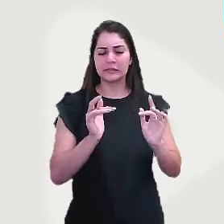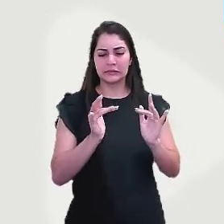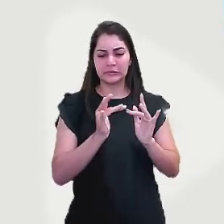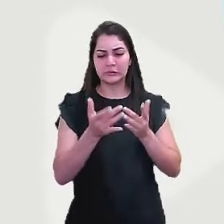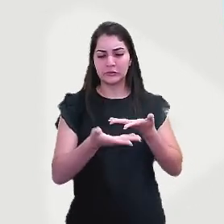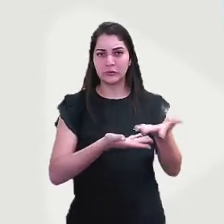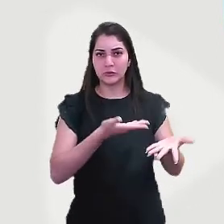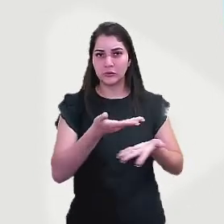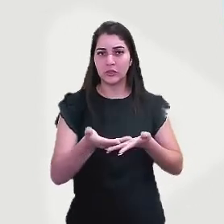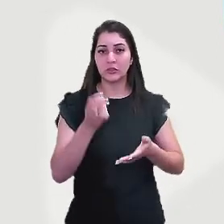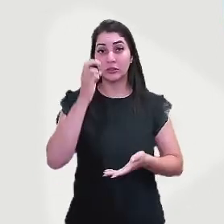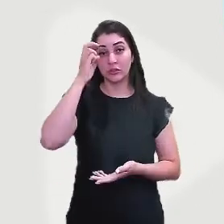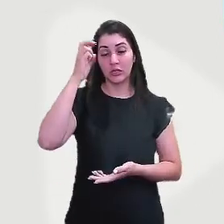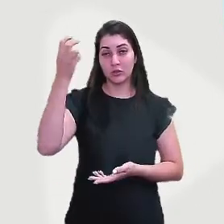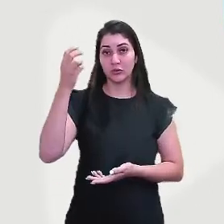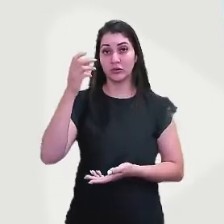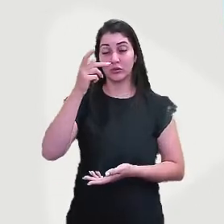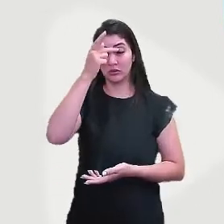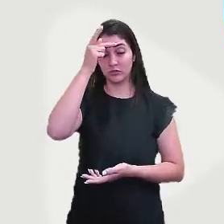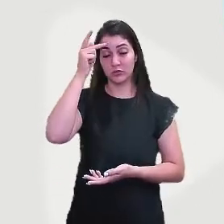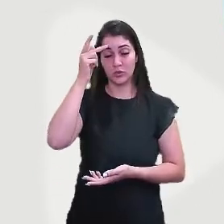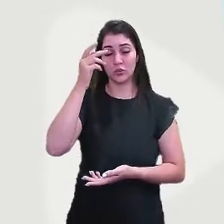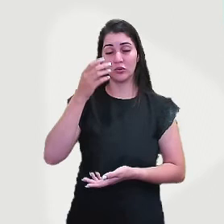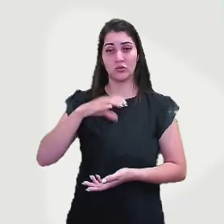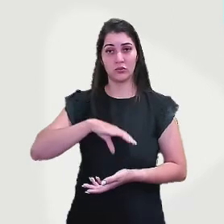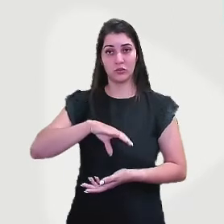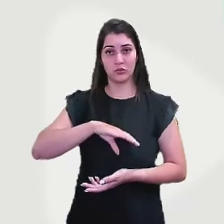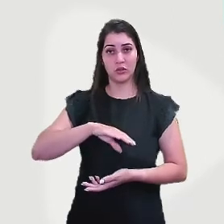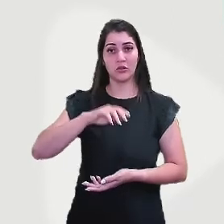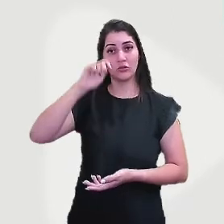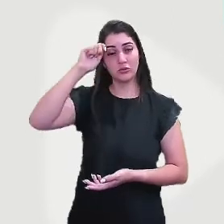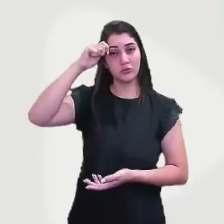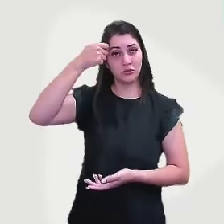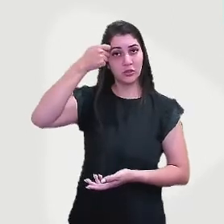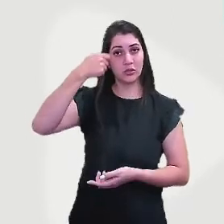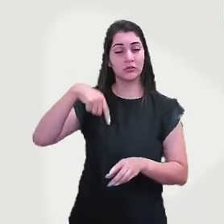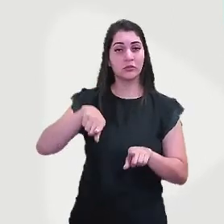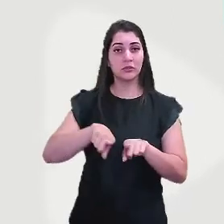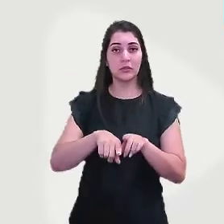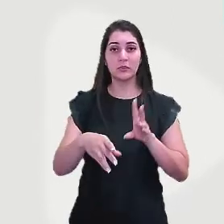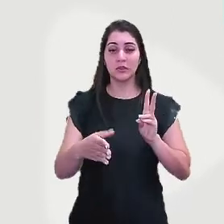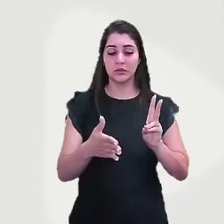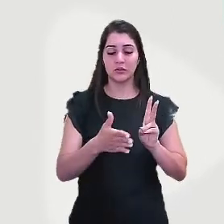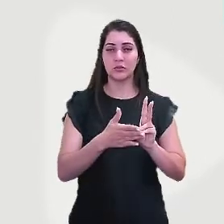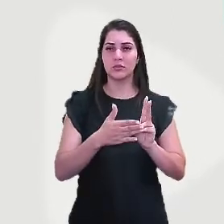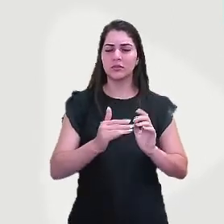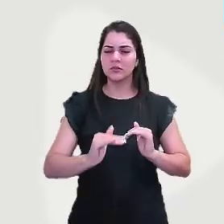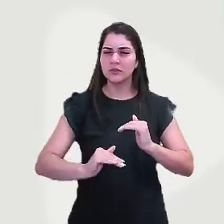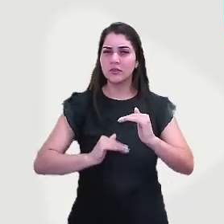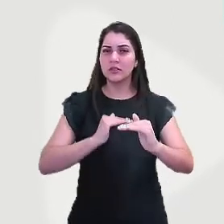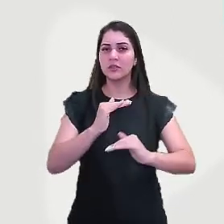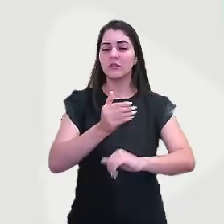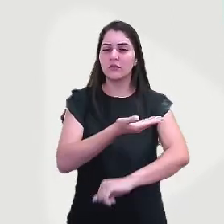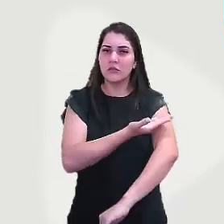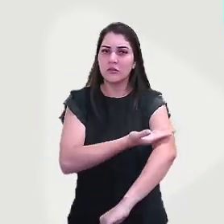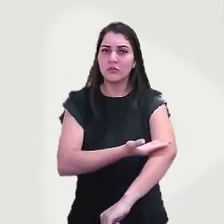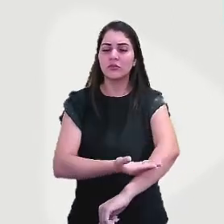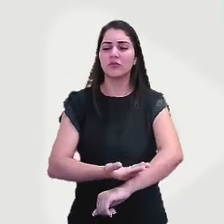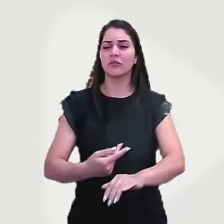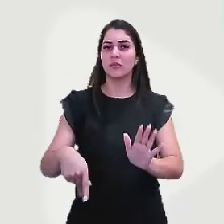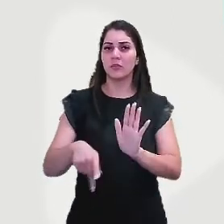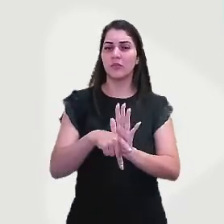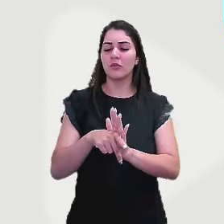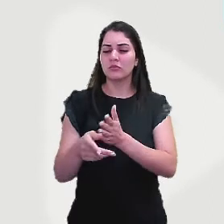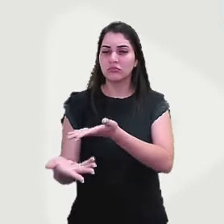dos colonizadores portugueses, dos negros e dos índios. Desenvolveu hábitos próprios com relação ao mundo e